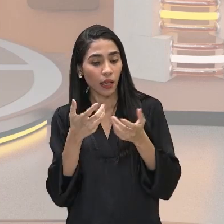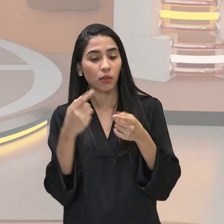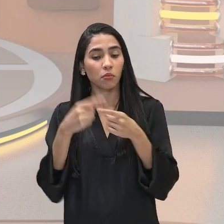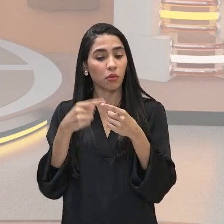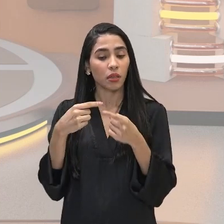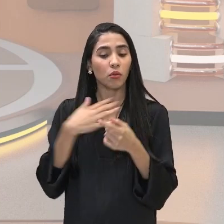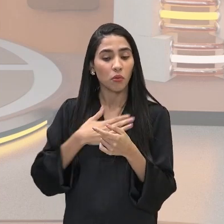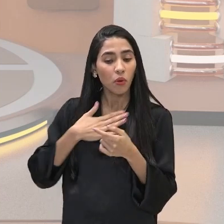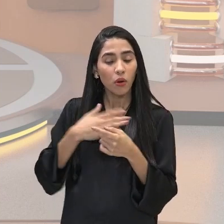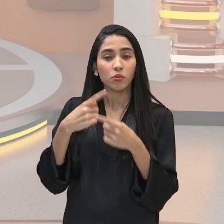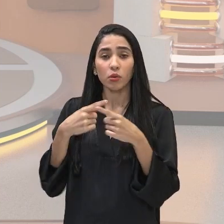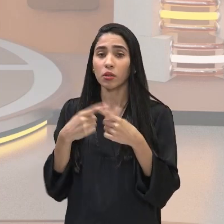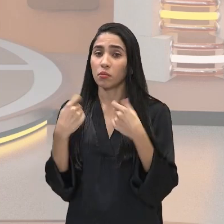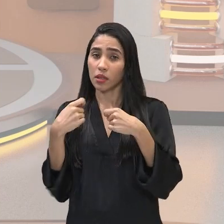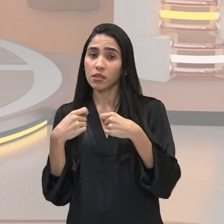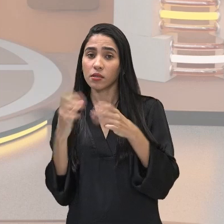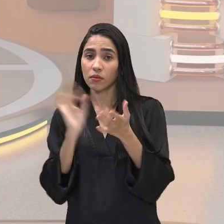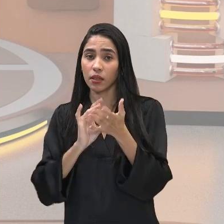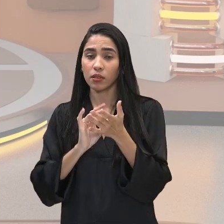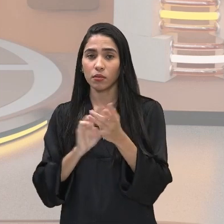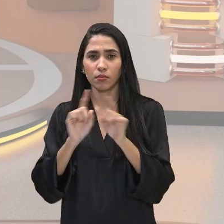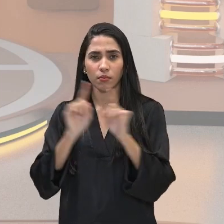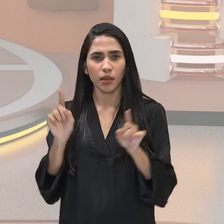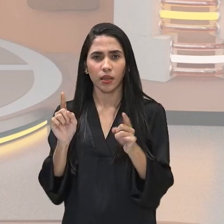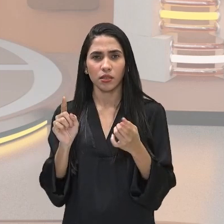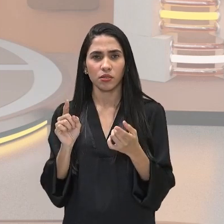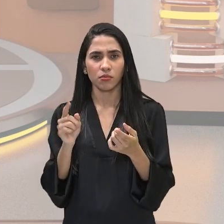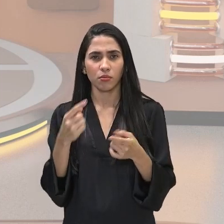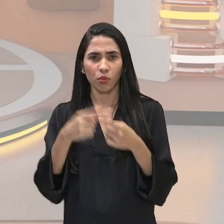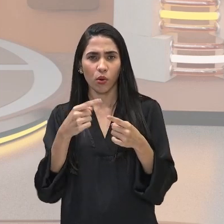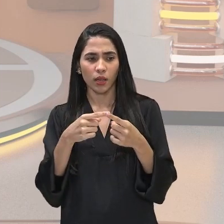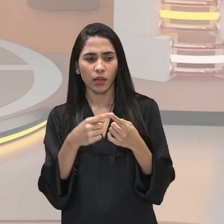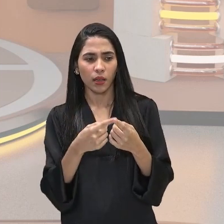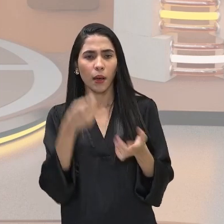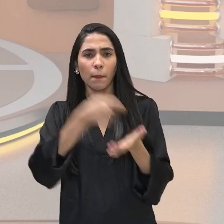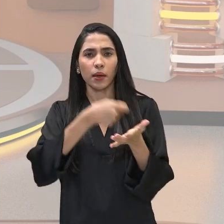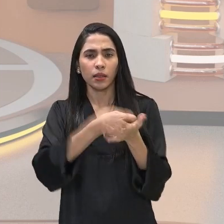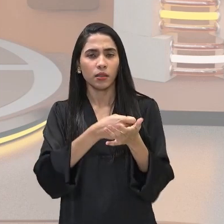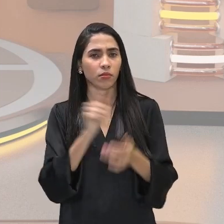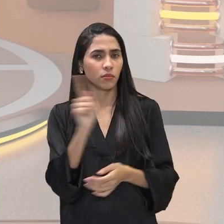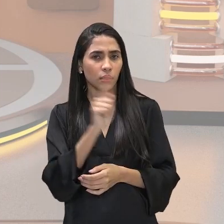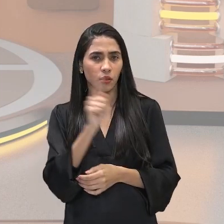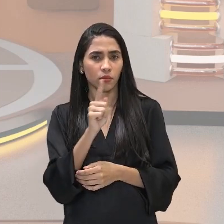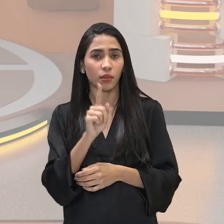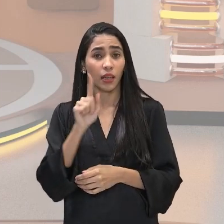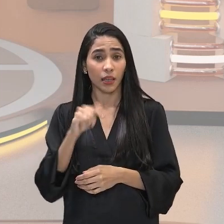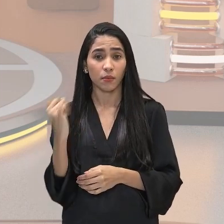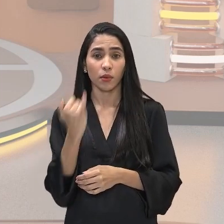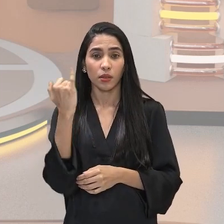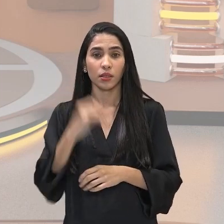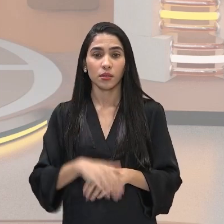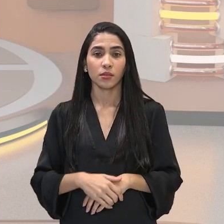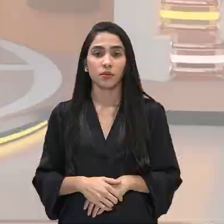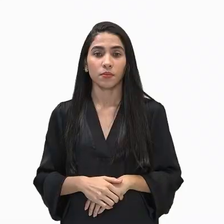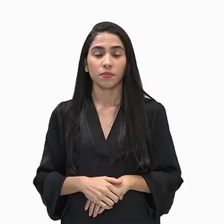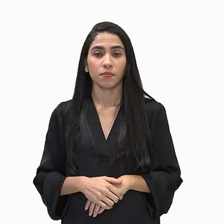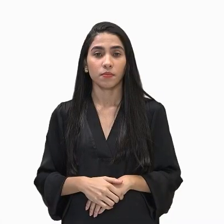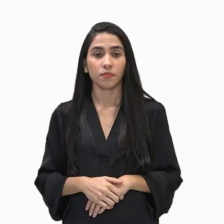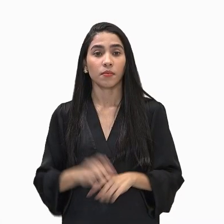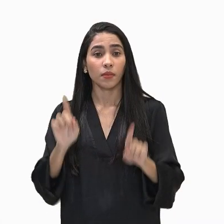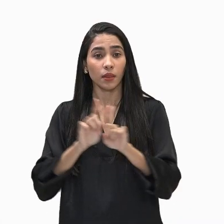eu precise realmente, mas não porque estão me manipulando. Isso é muito importante, tá bom? E aí entra a questão